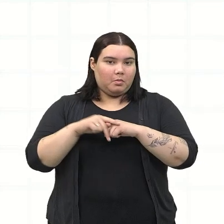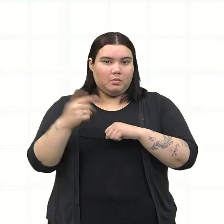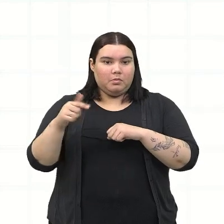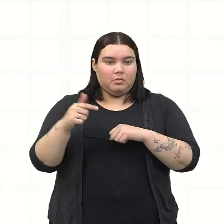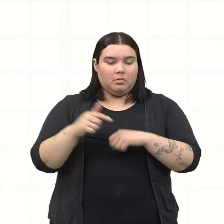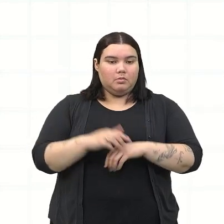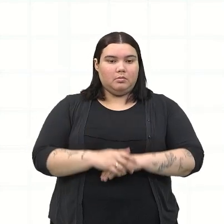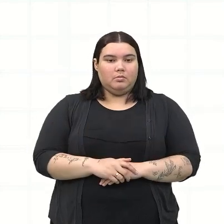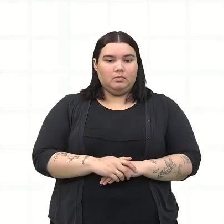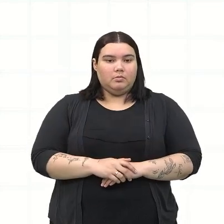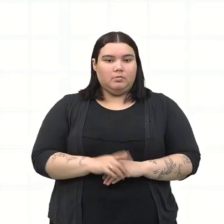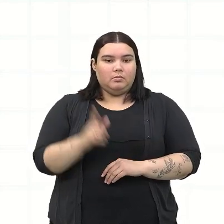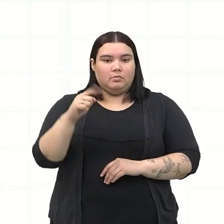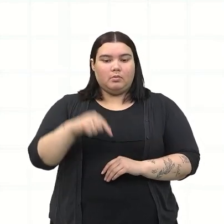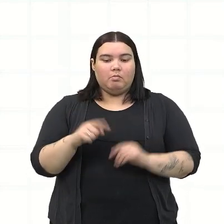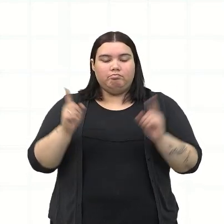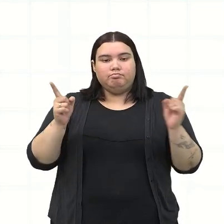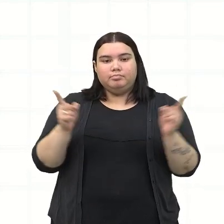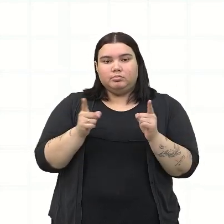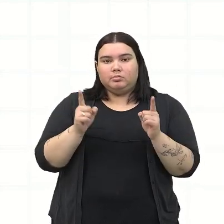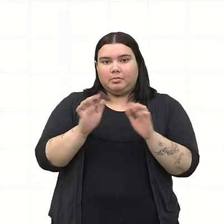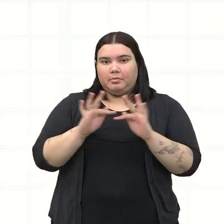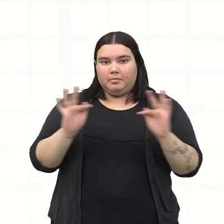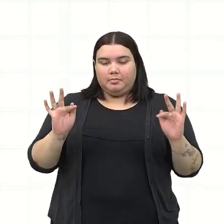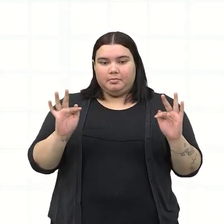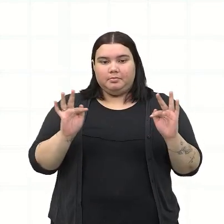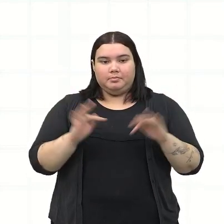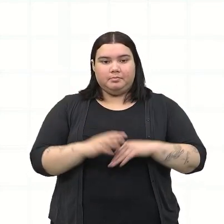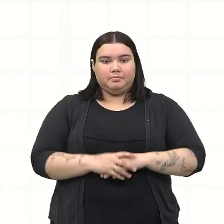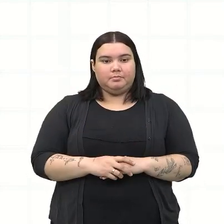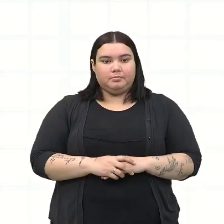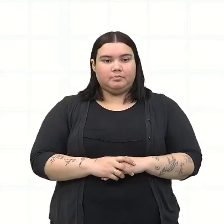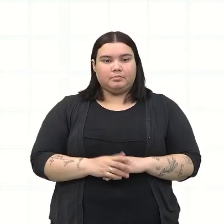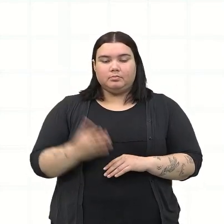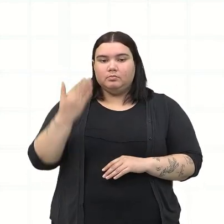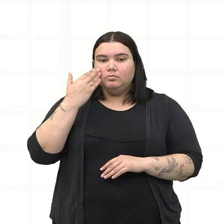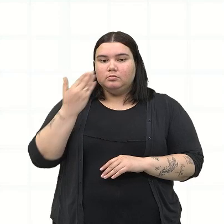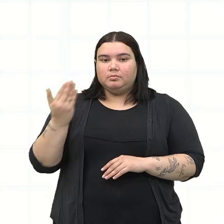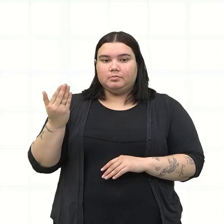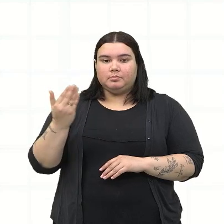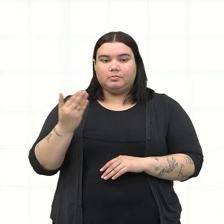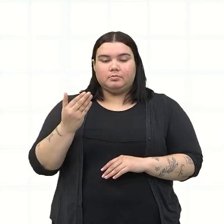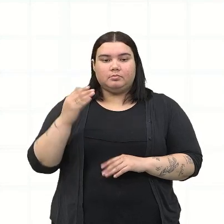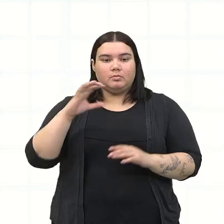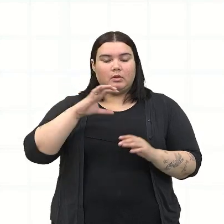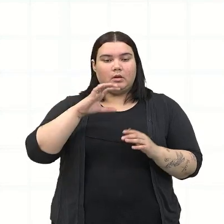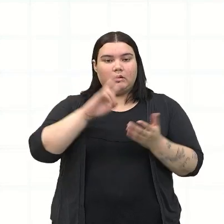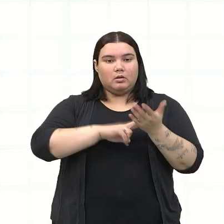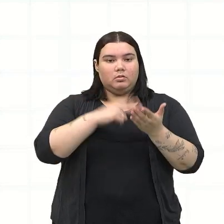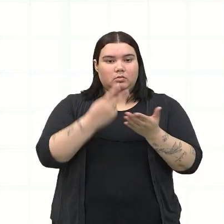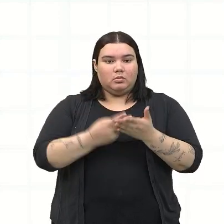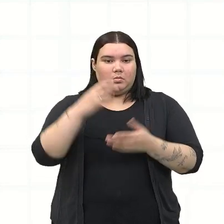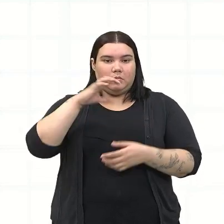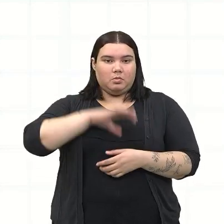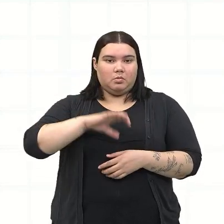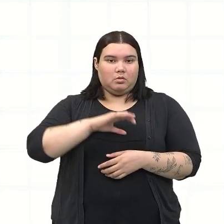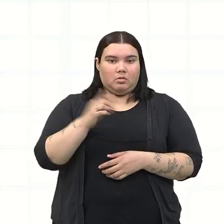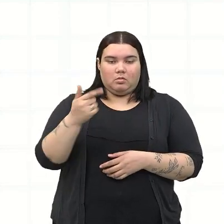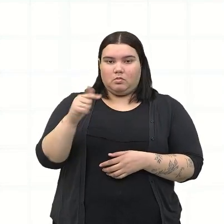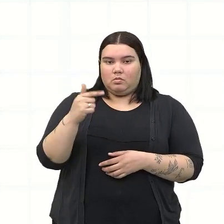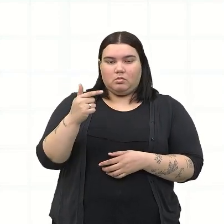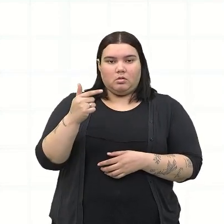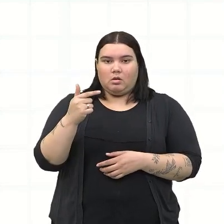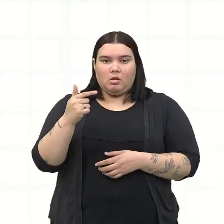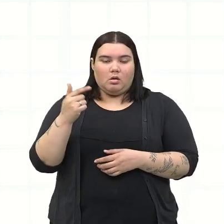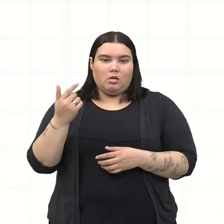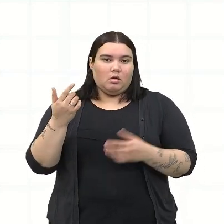ela é mais curta, né? Essa frase aí. Essa frase em português não tem sujeito, porque é um fenômeno